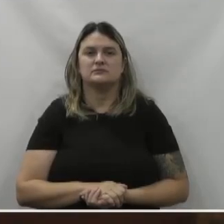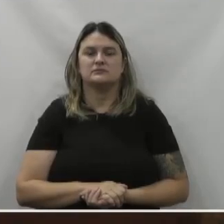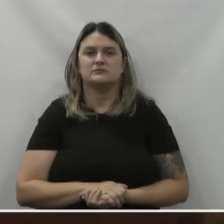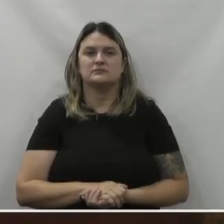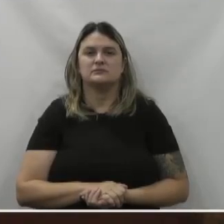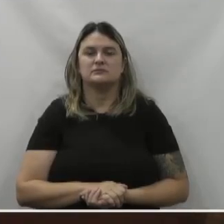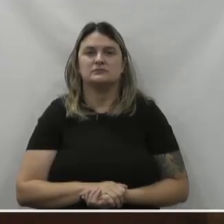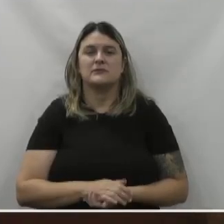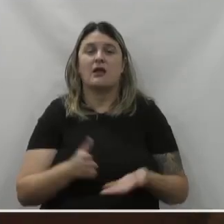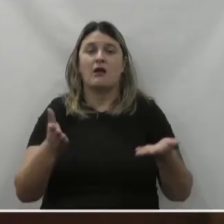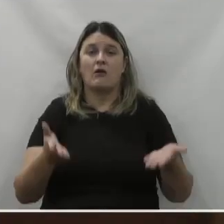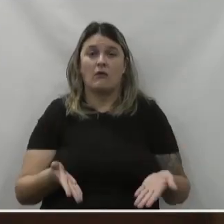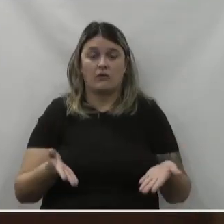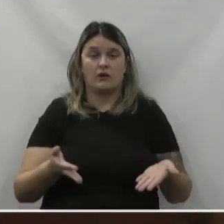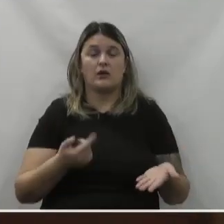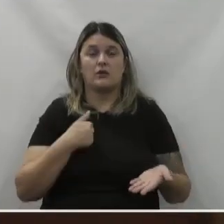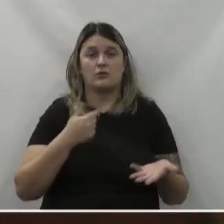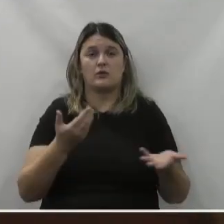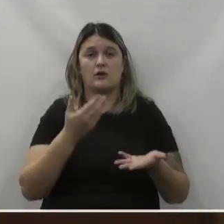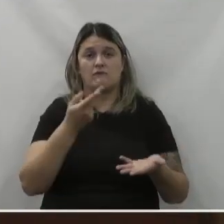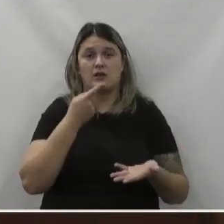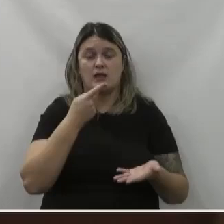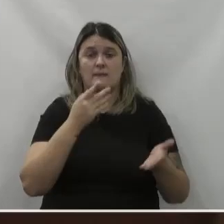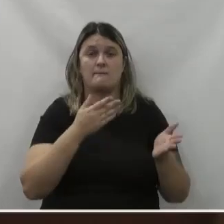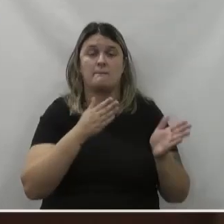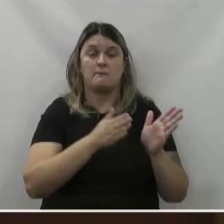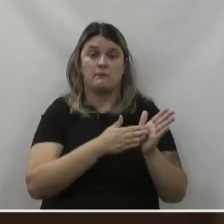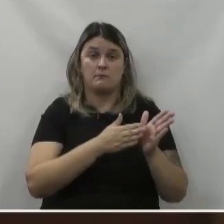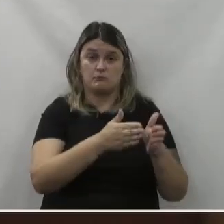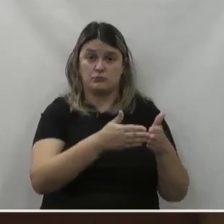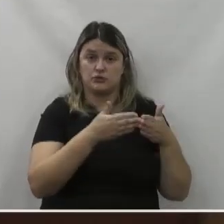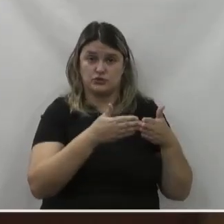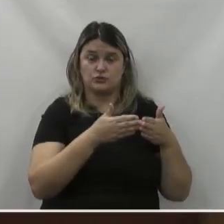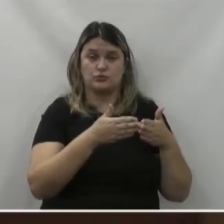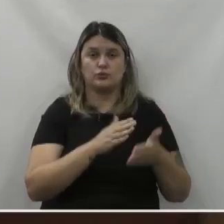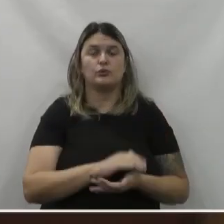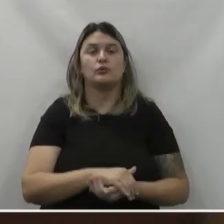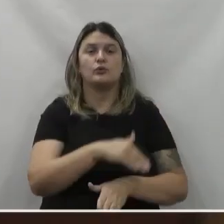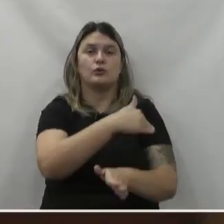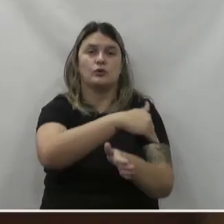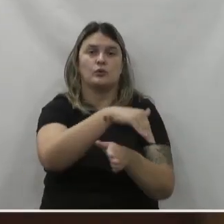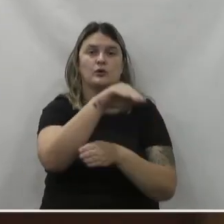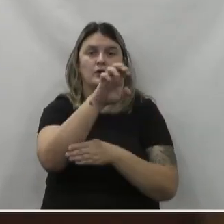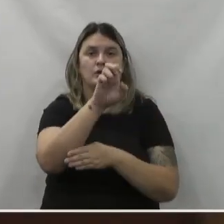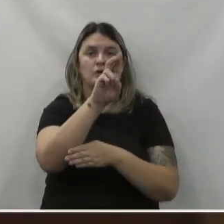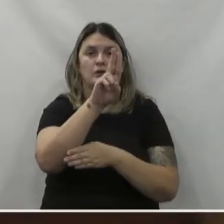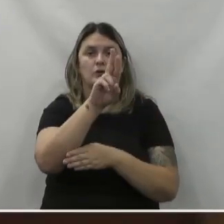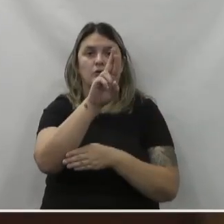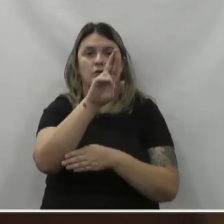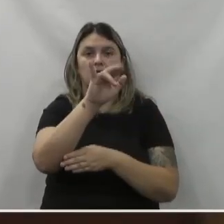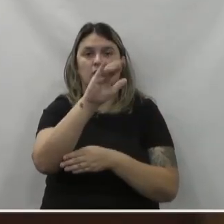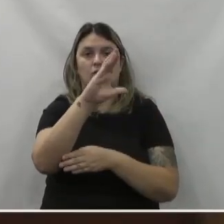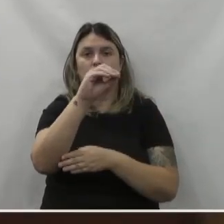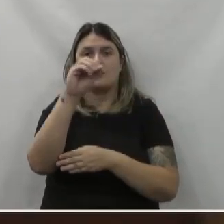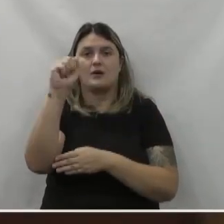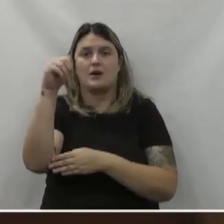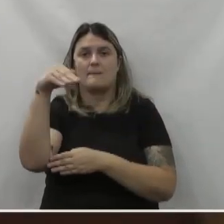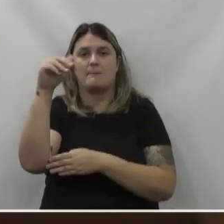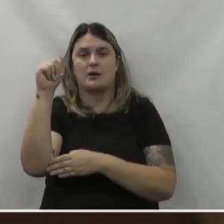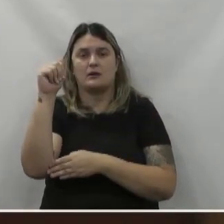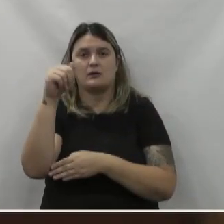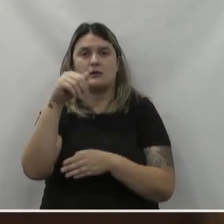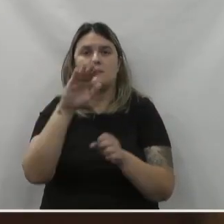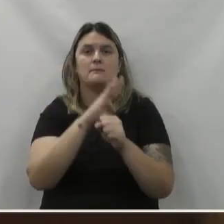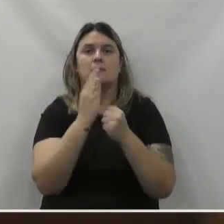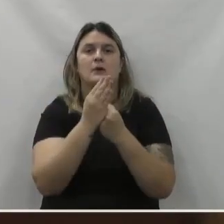Então, nesse momento, gostaria de falar da minha indicação, referente ali à rua Eurico Ama, no bairro da Areia.